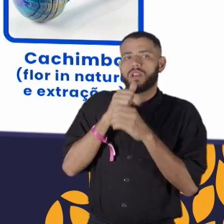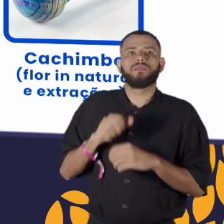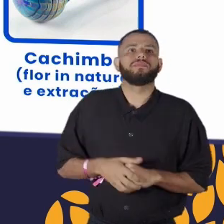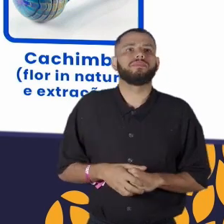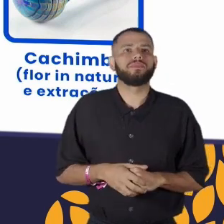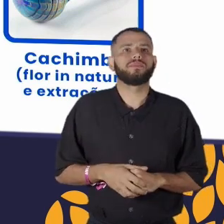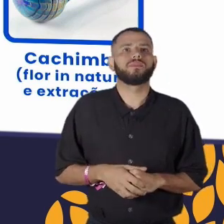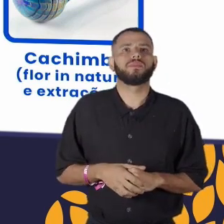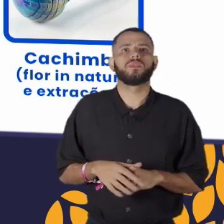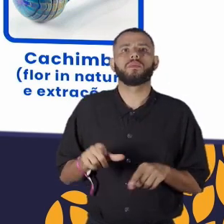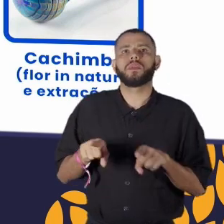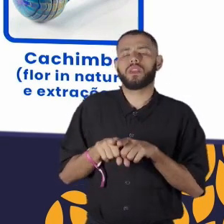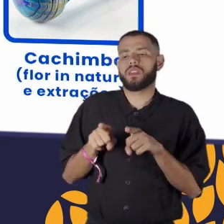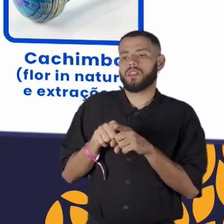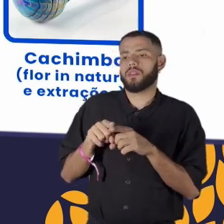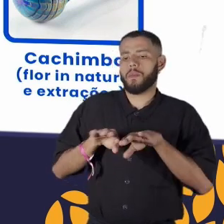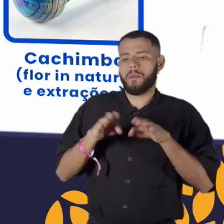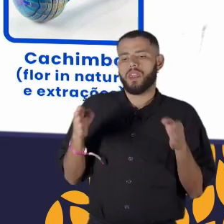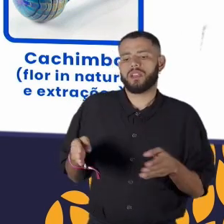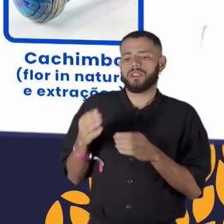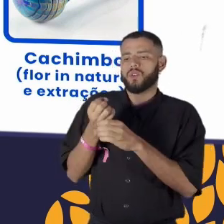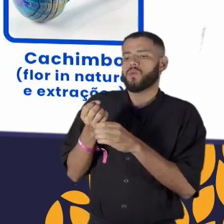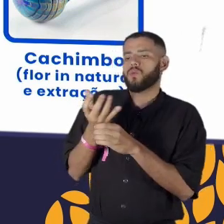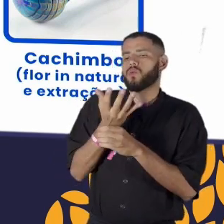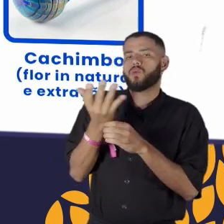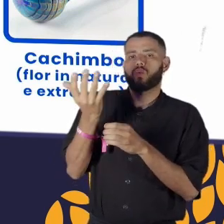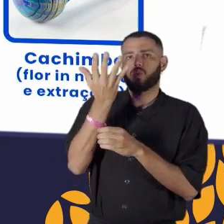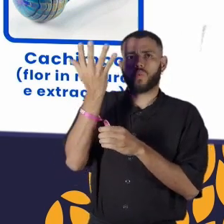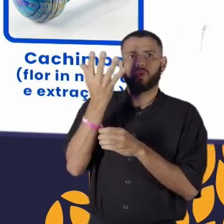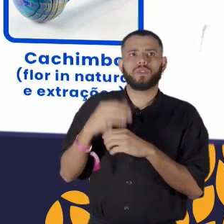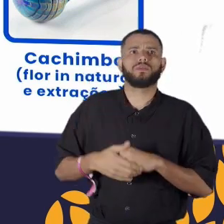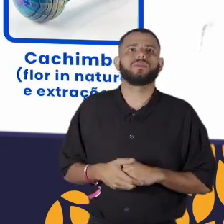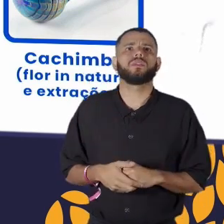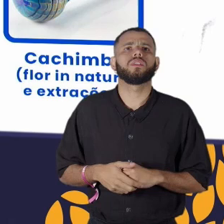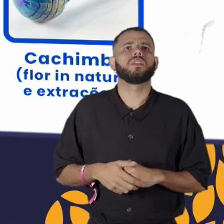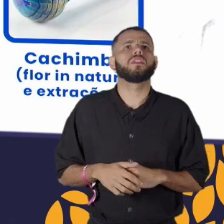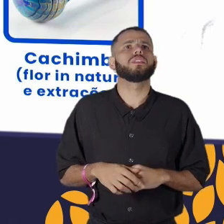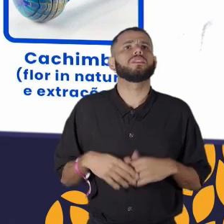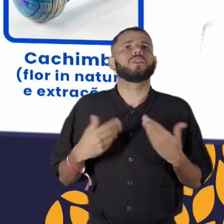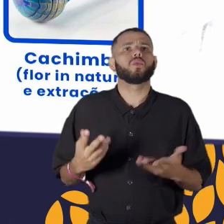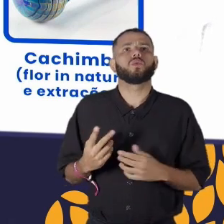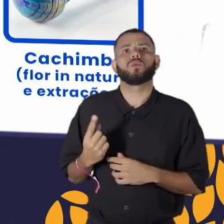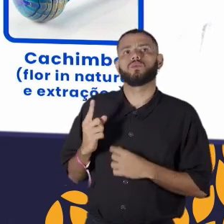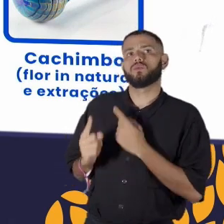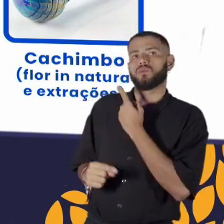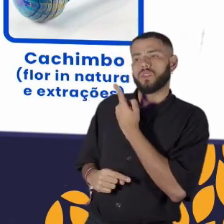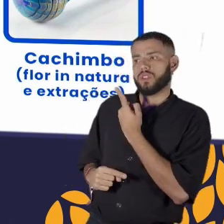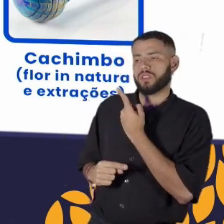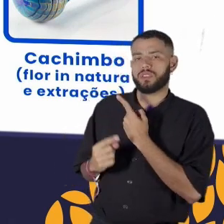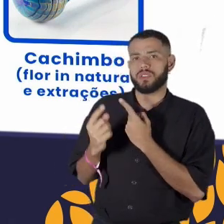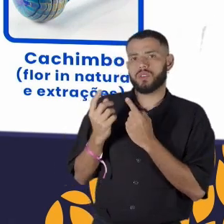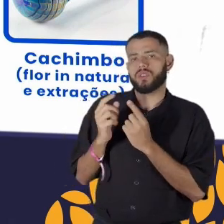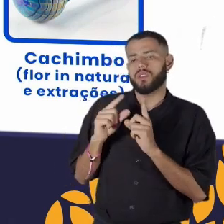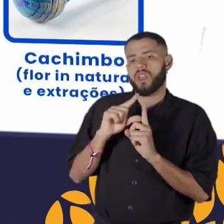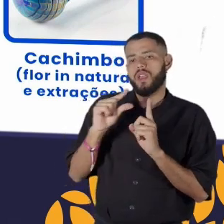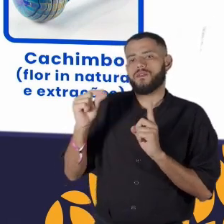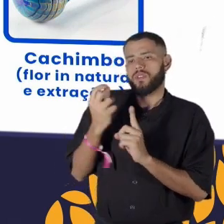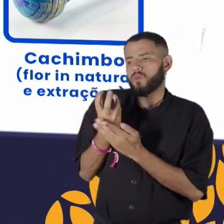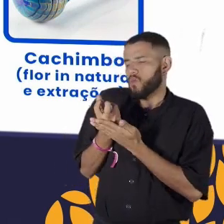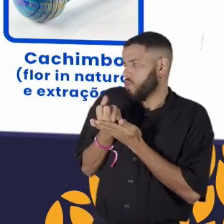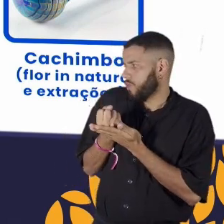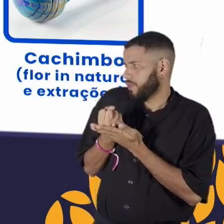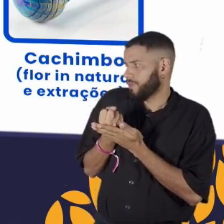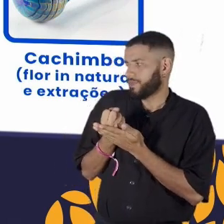Vulcano. Então, tanto o Vulcano quanto esse aparato aqui portátil, o vaporizador de erva seca, eles são